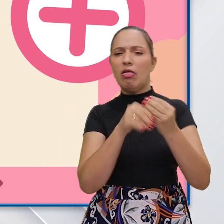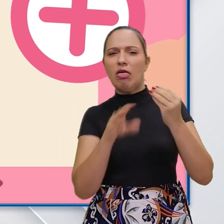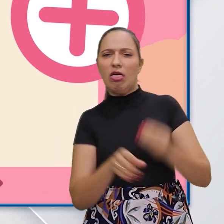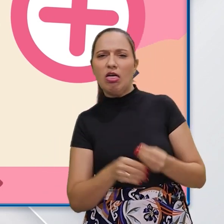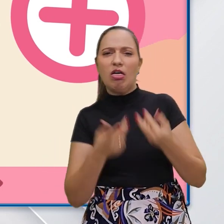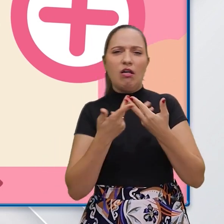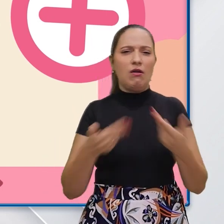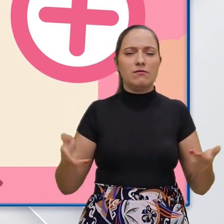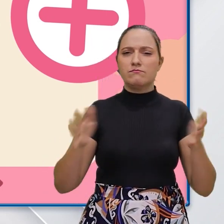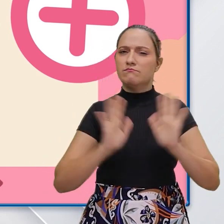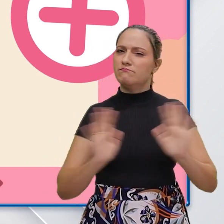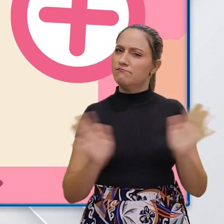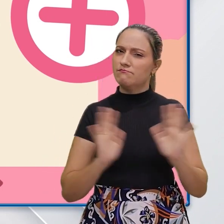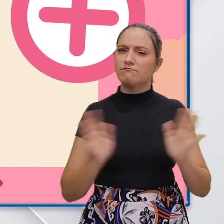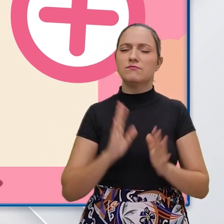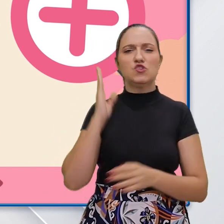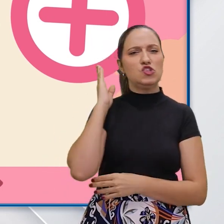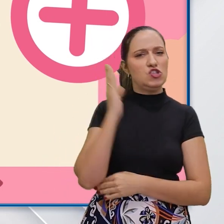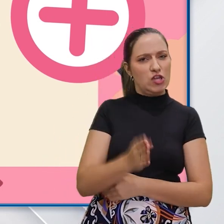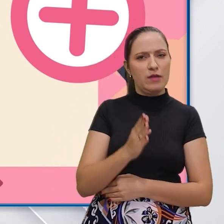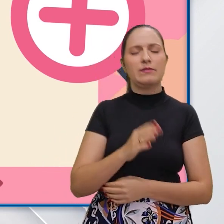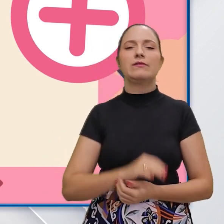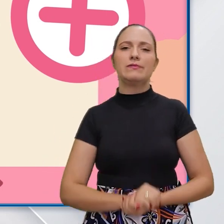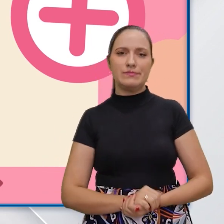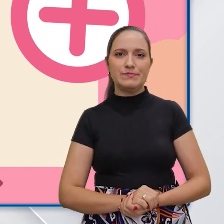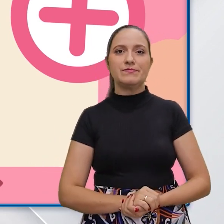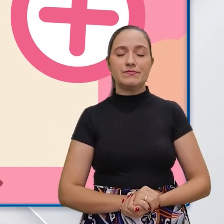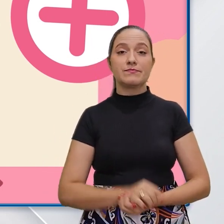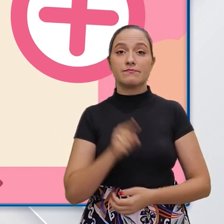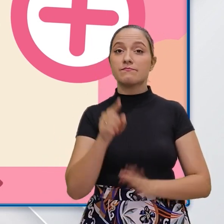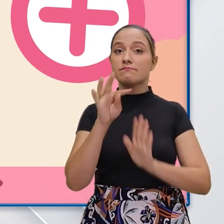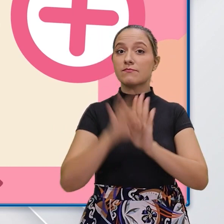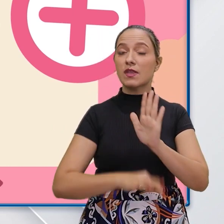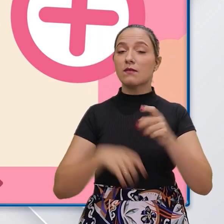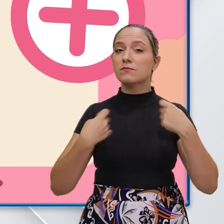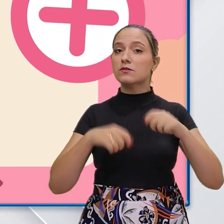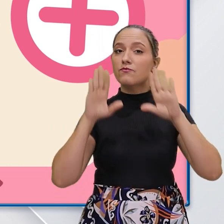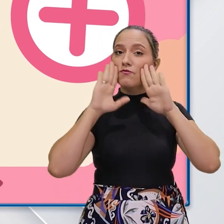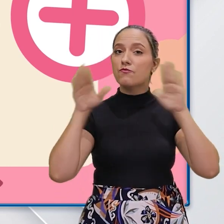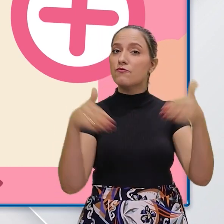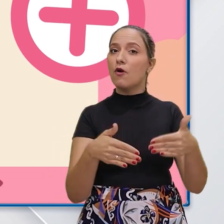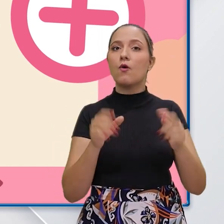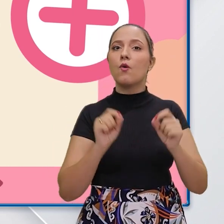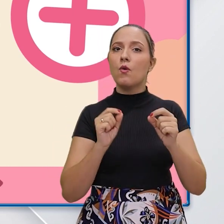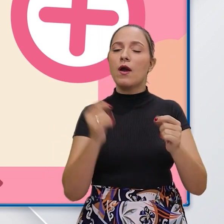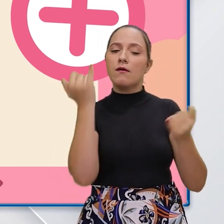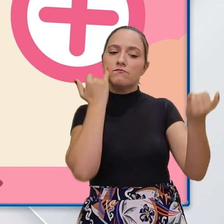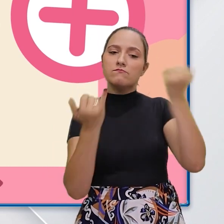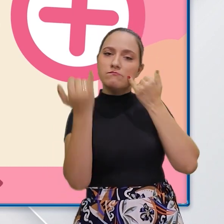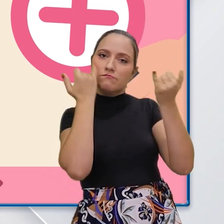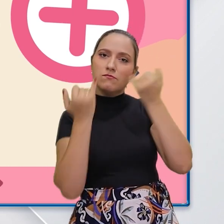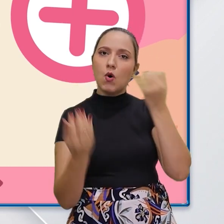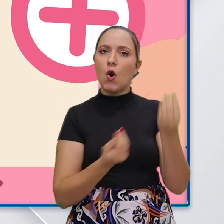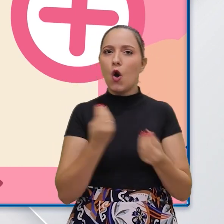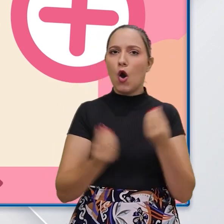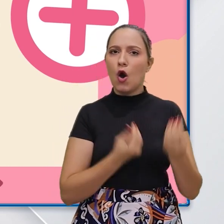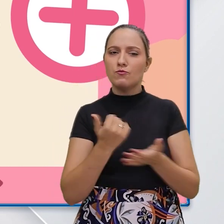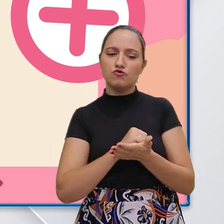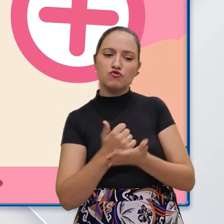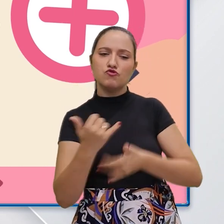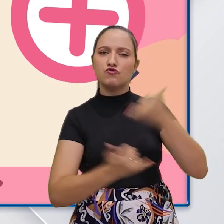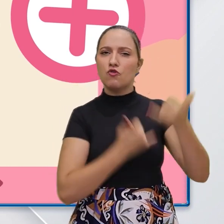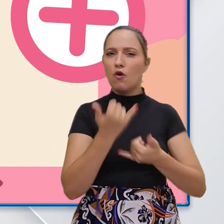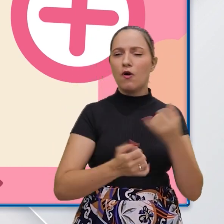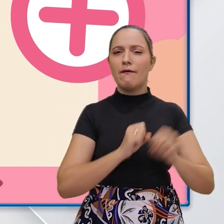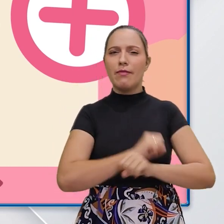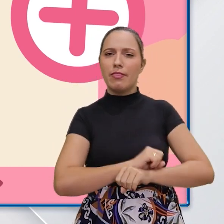rodeios ou informações desnecessárias. Ele se concentra em dar as instruções do jogo